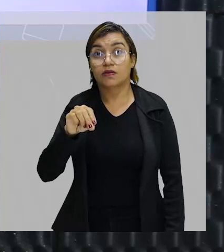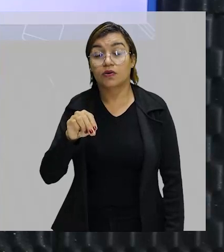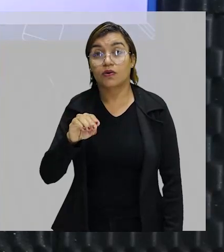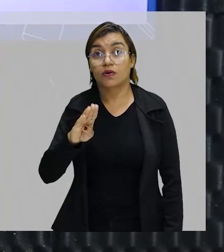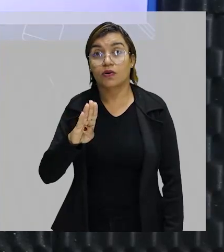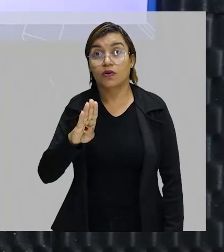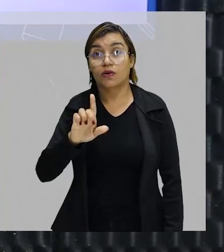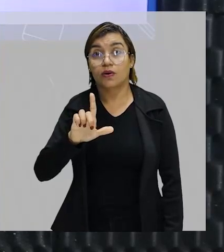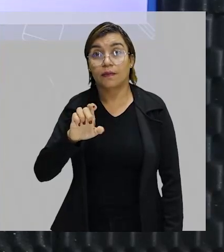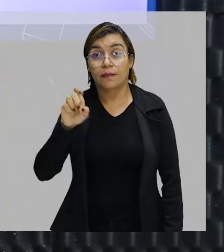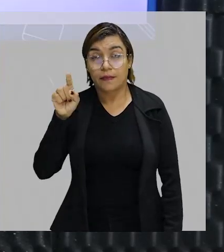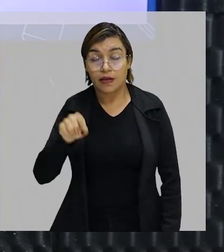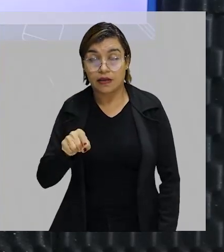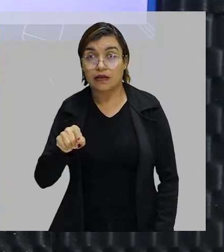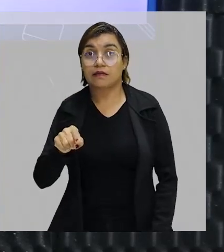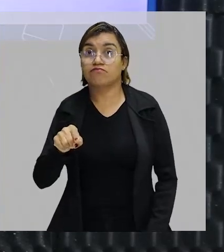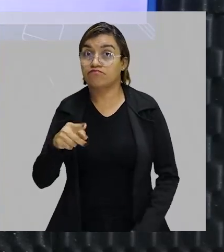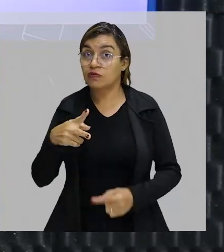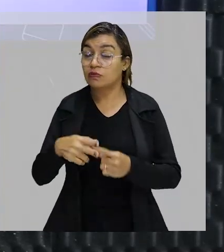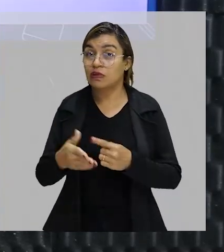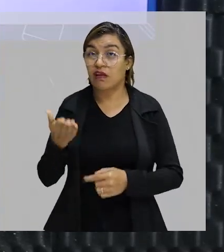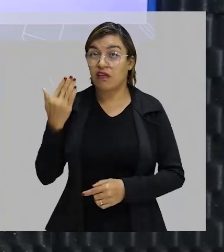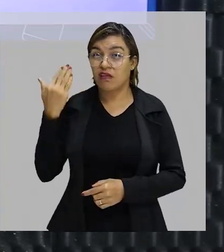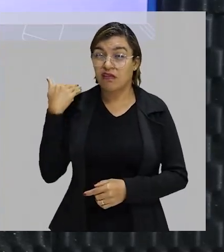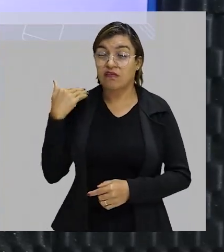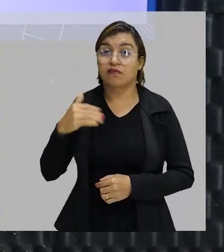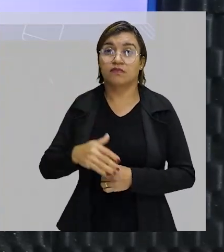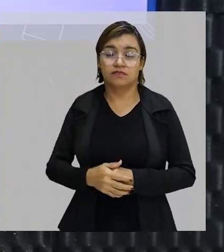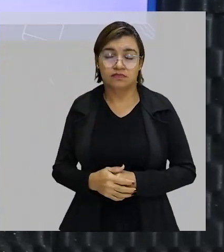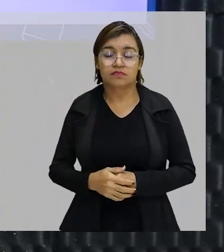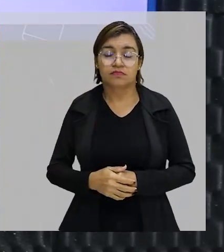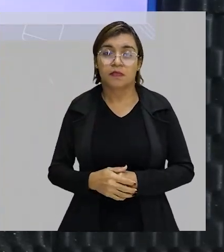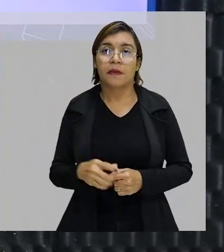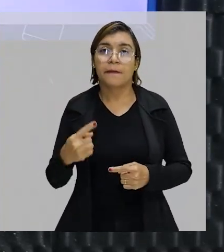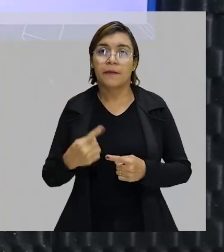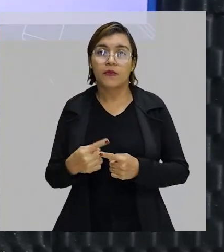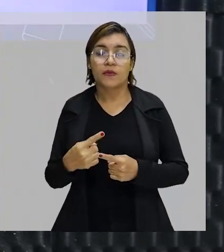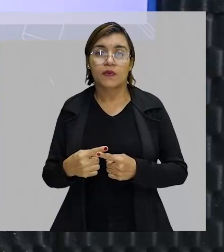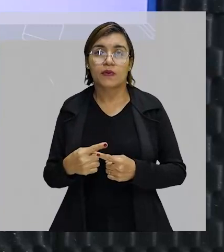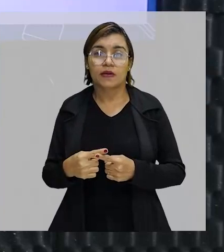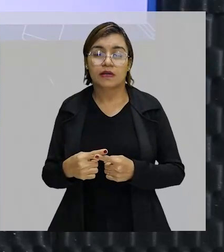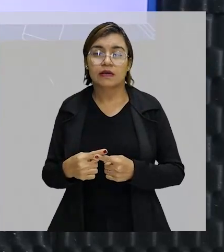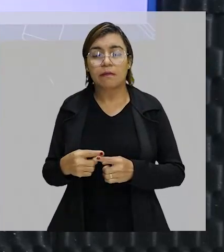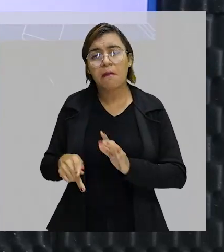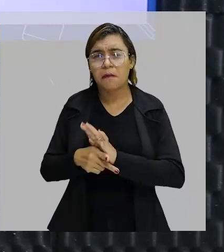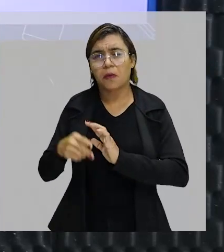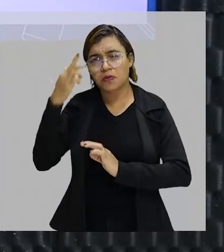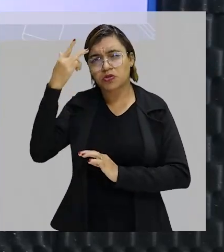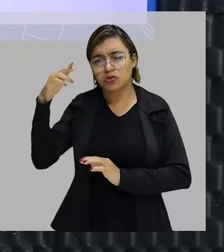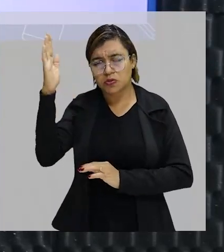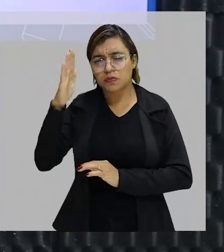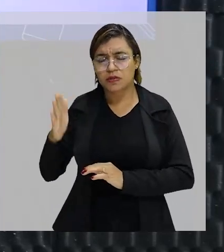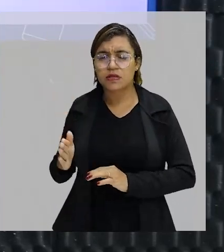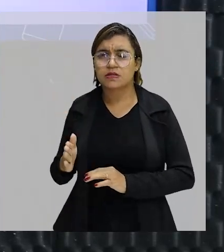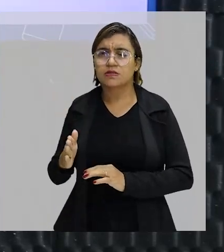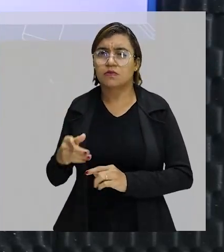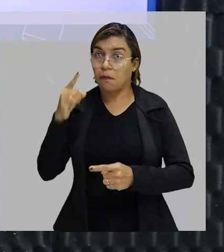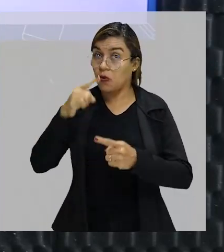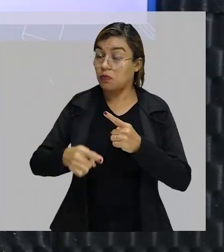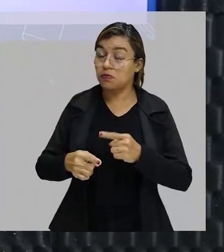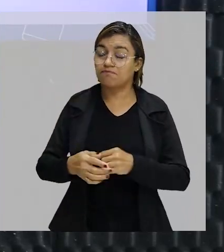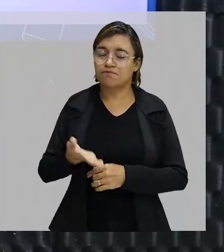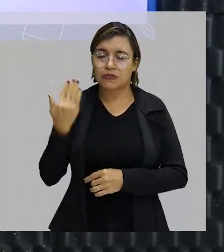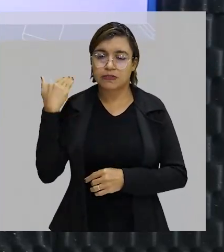institucionalizada, oficial, de legitimação desse preconceito na história brasileira. Certinho? Vamos